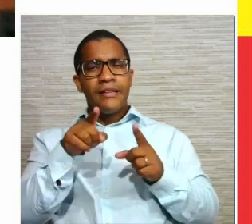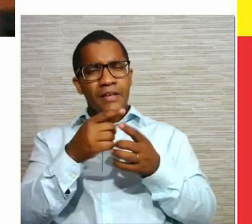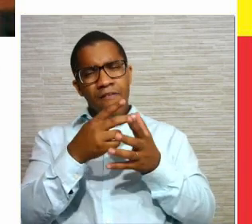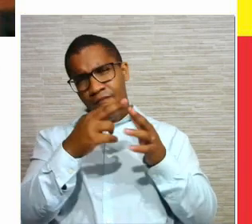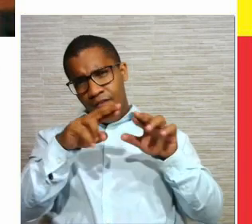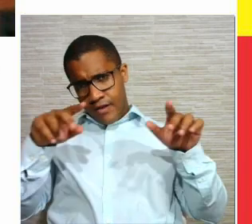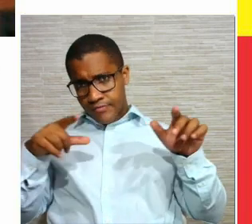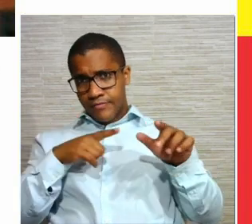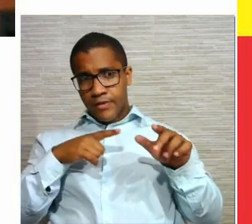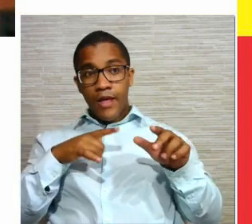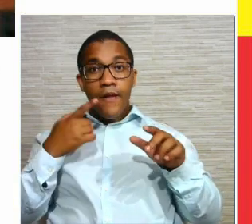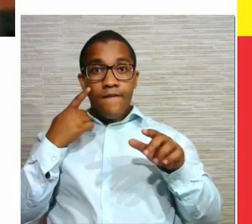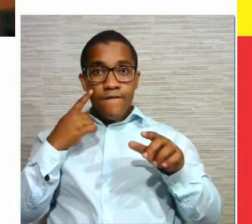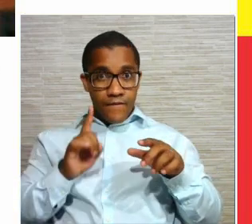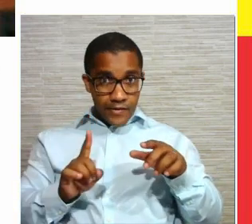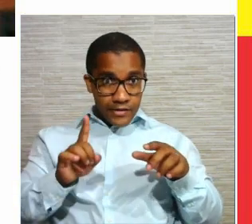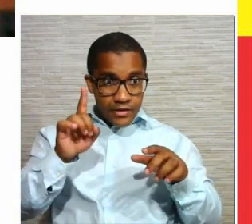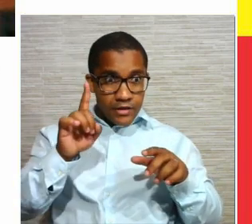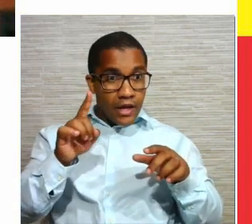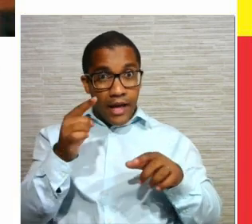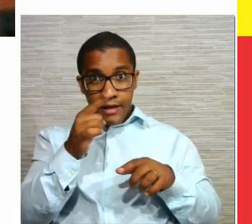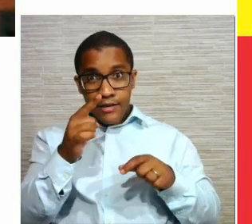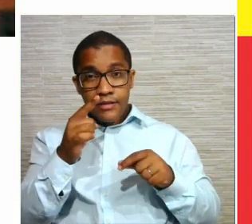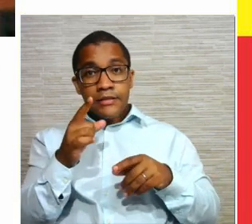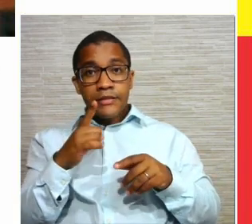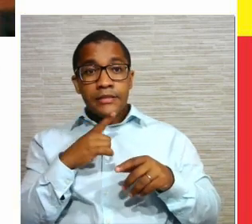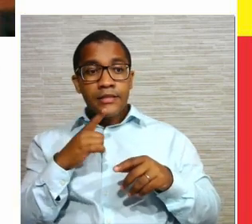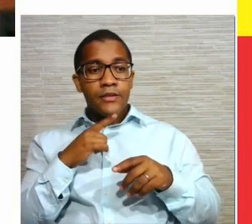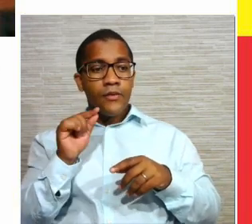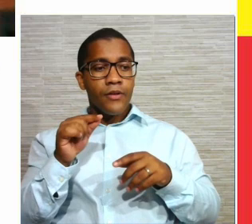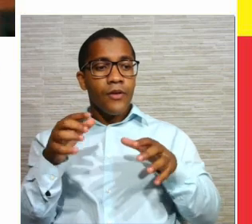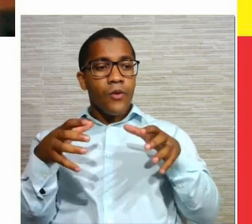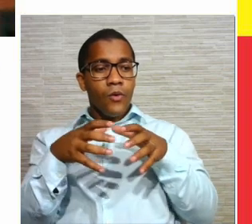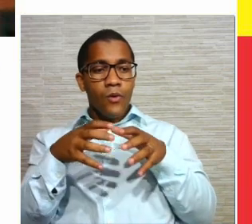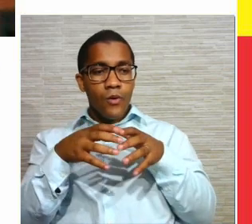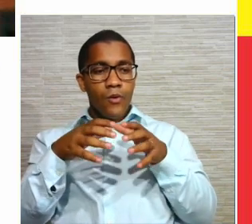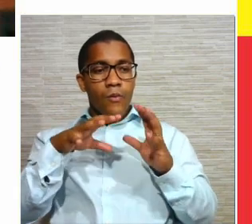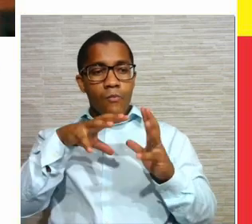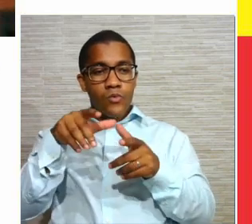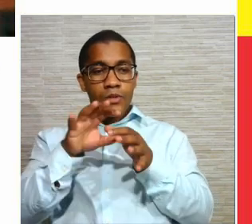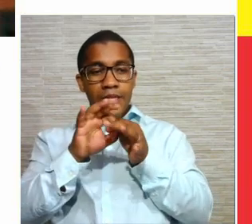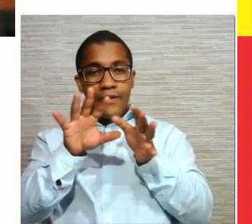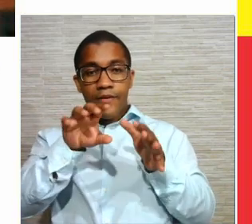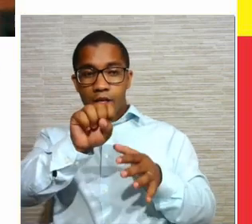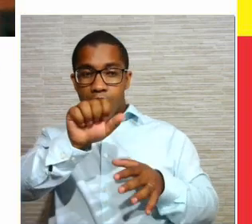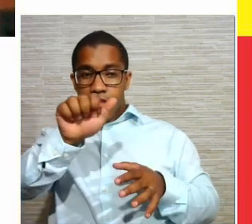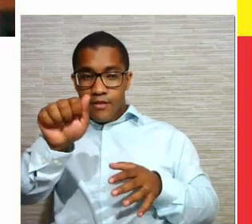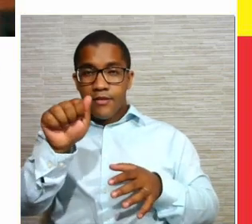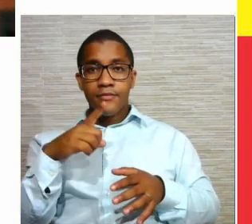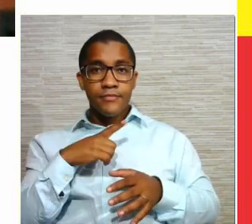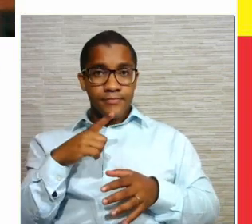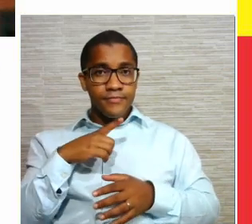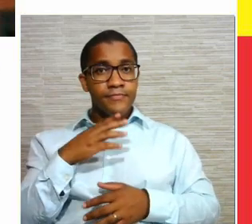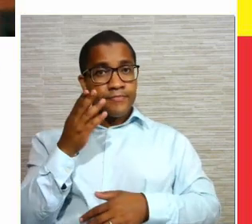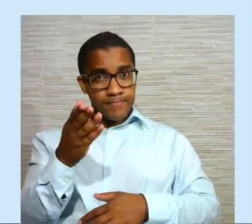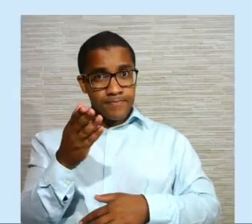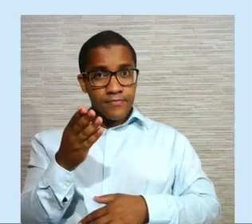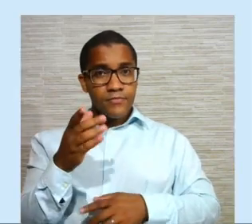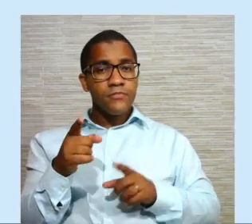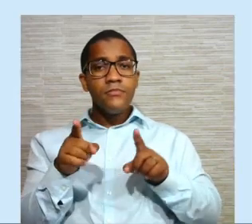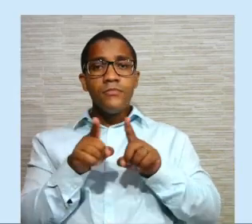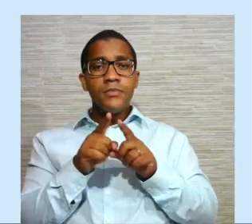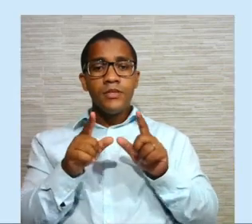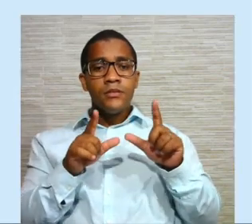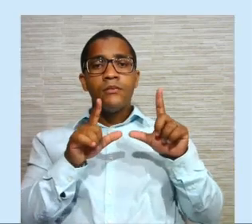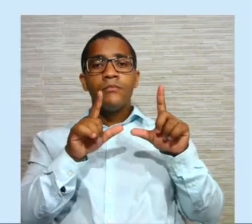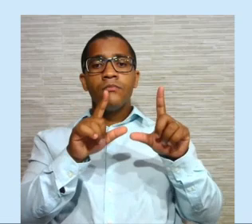Samba Esquema Noise, que foi lançado em 94, junto com o álbum de Chico Sainz e Nação Zumbi, Da Lama ao Caos. Então, esses